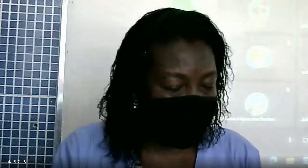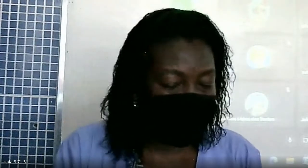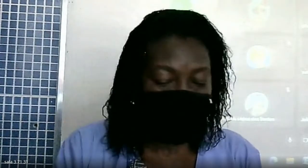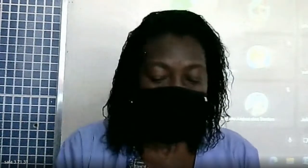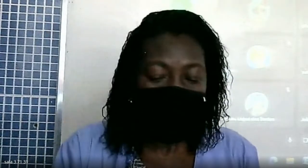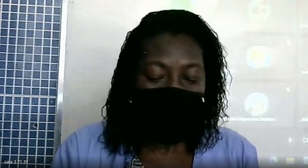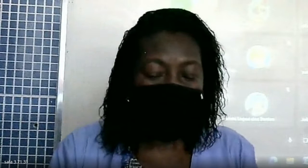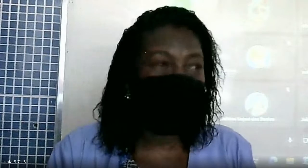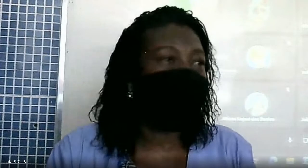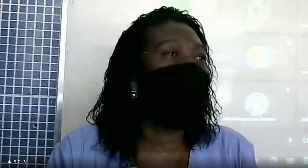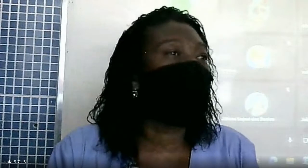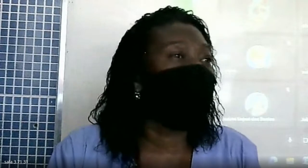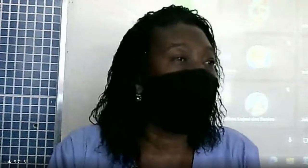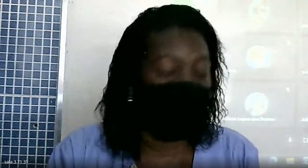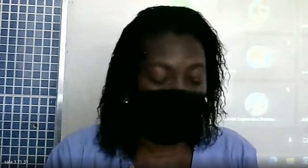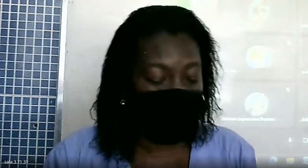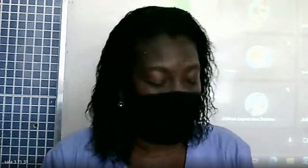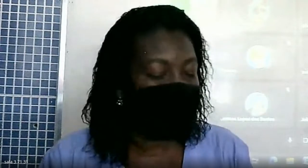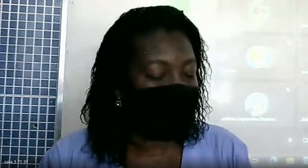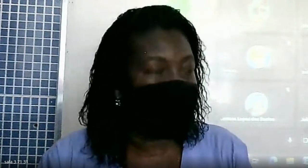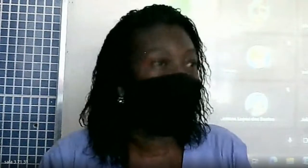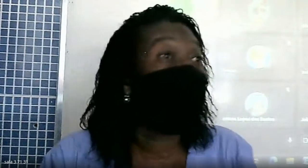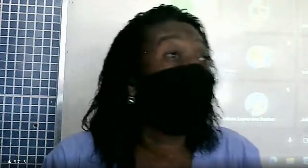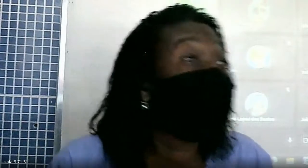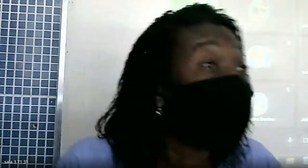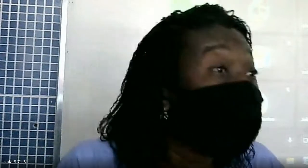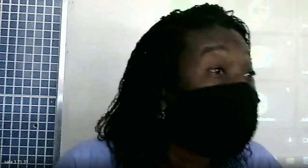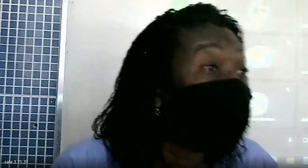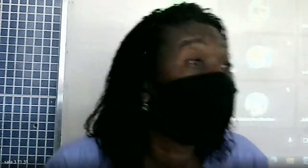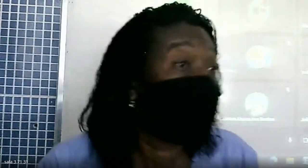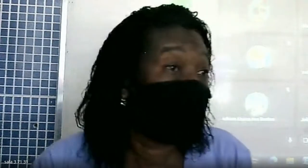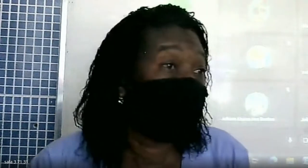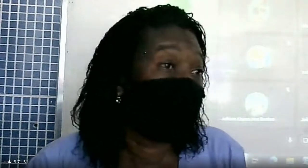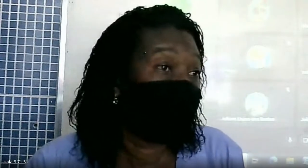gente? Pra gente concluir. Hã?